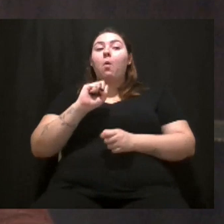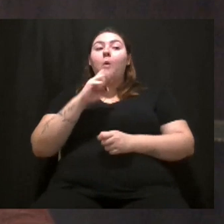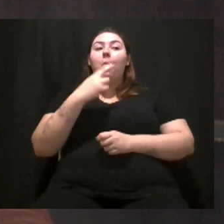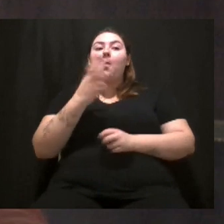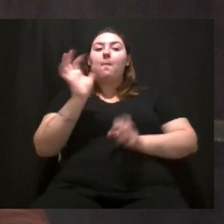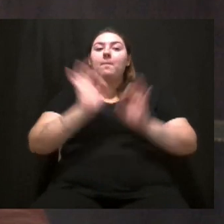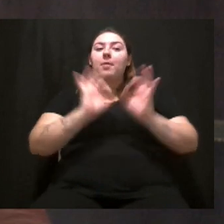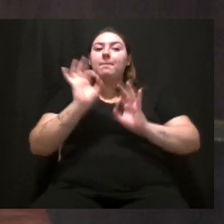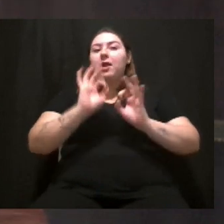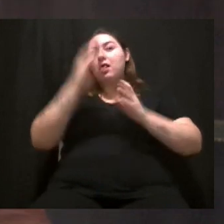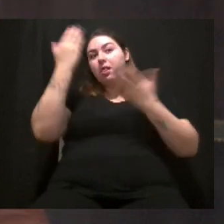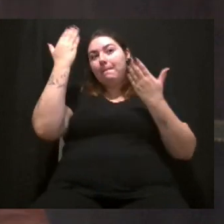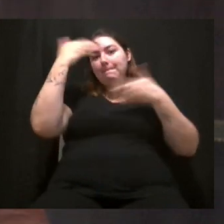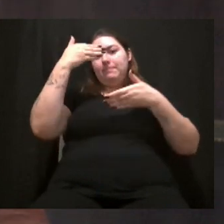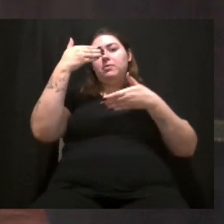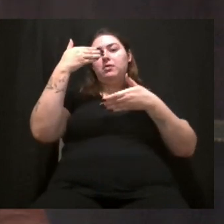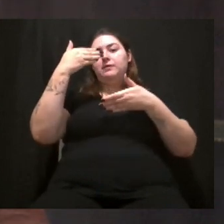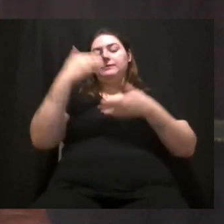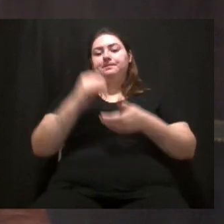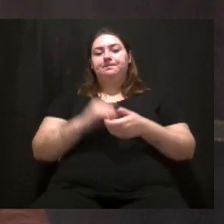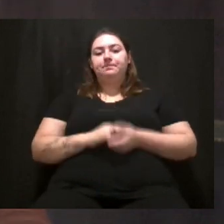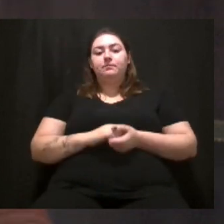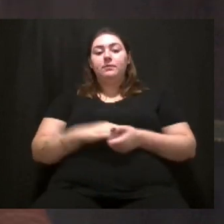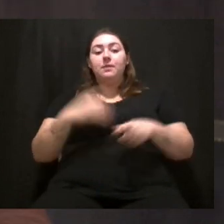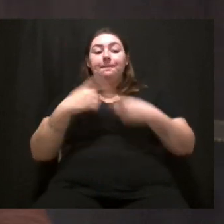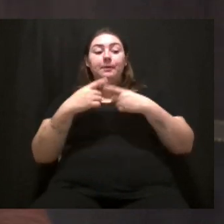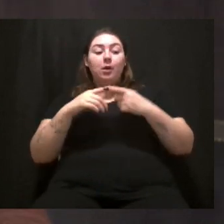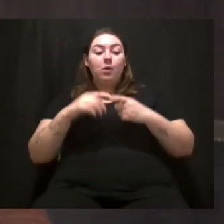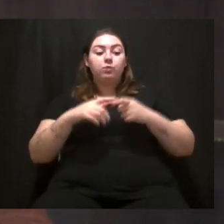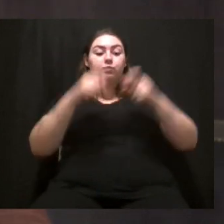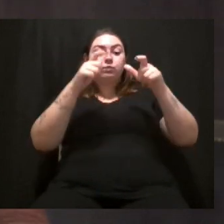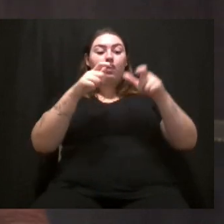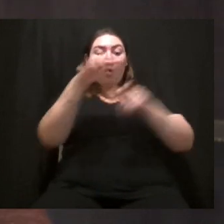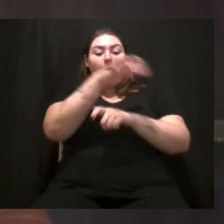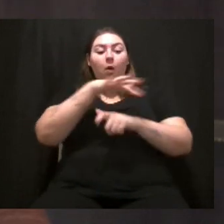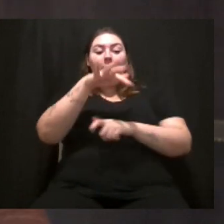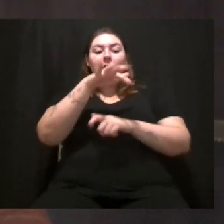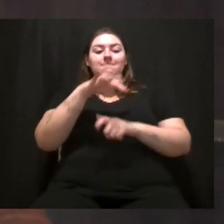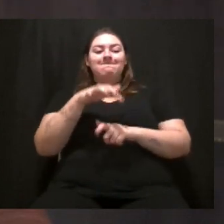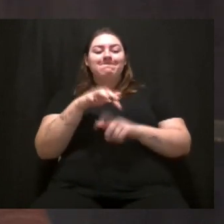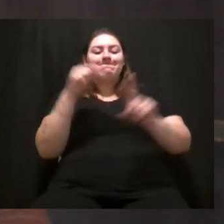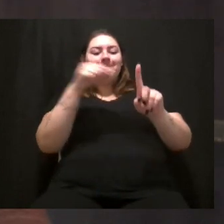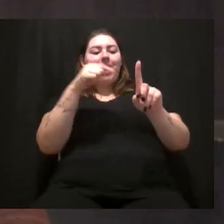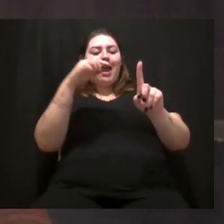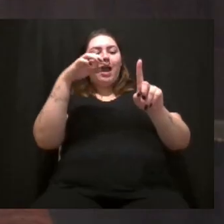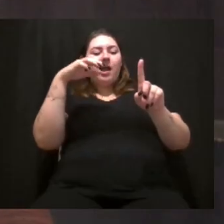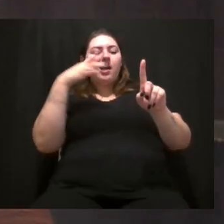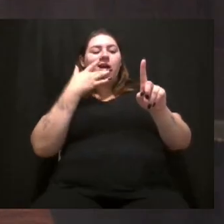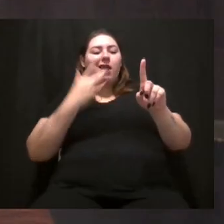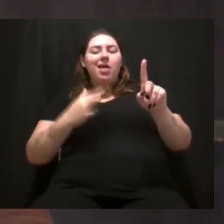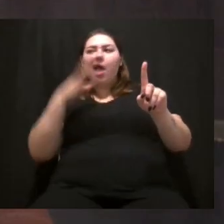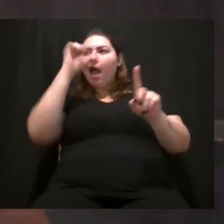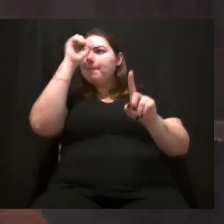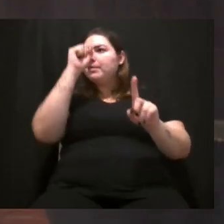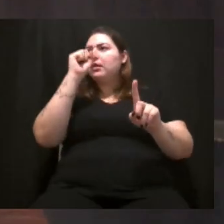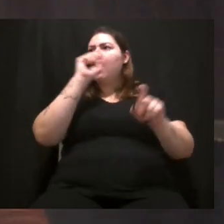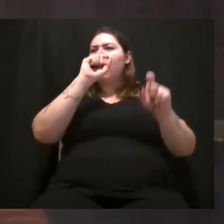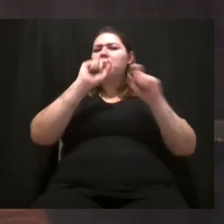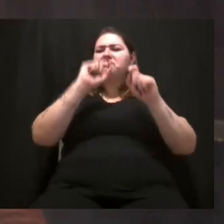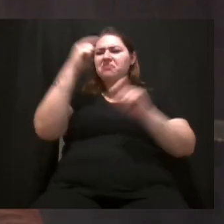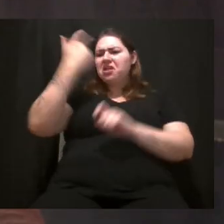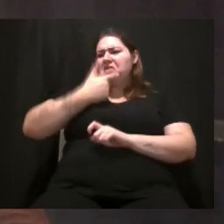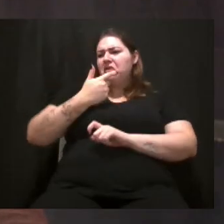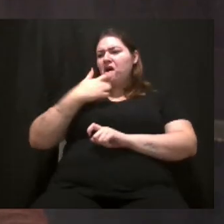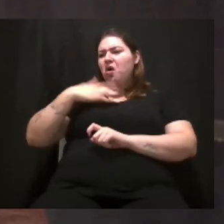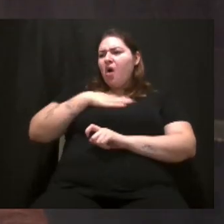ela é o ambiente social onde a criança vai aprender quem é ela, quem não é ela, quais são as coisas que ela gosta e as coisas que ela não